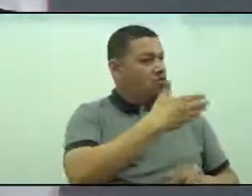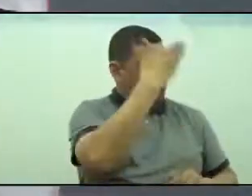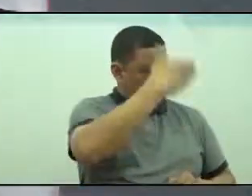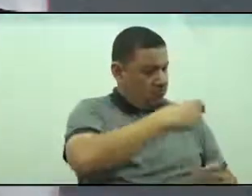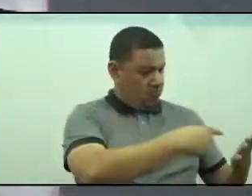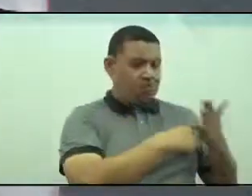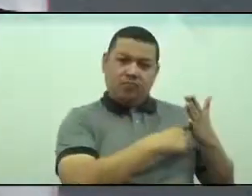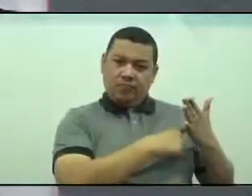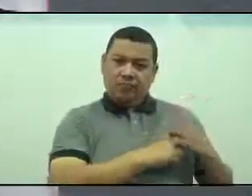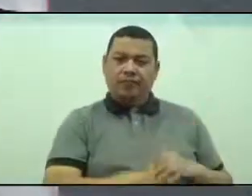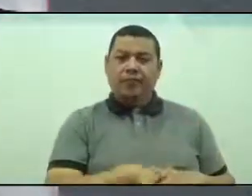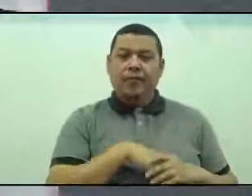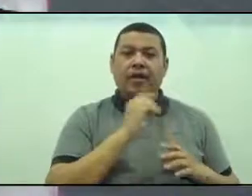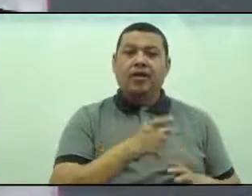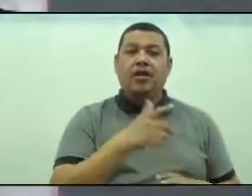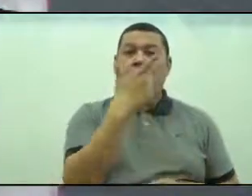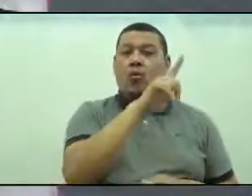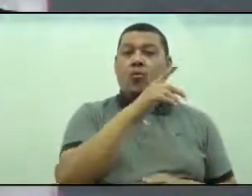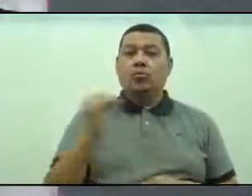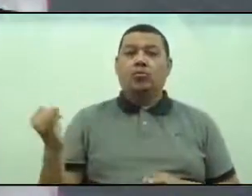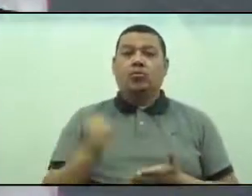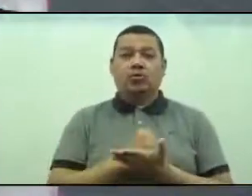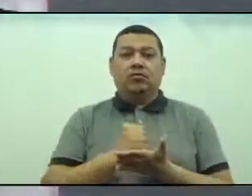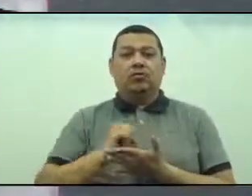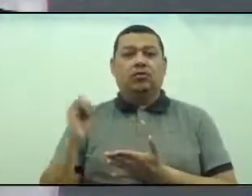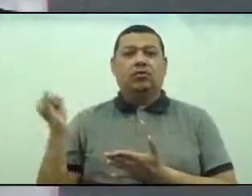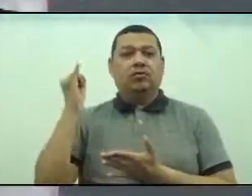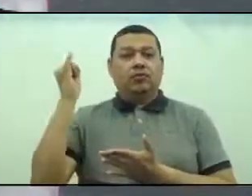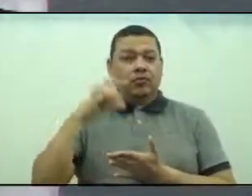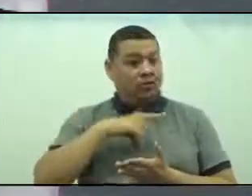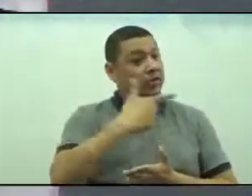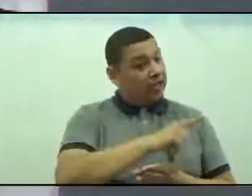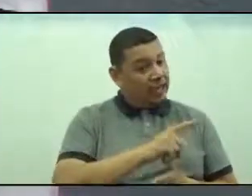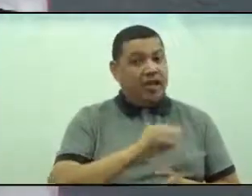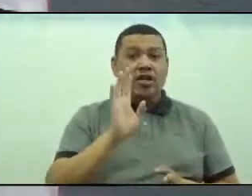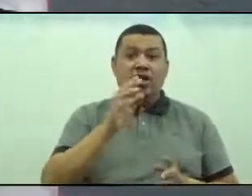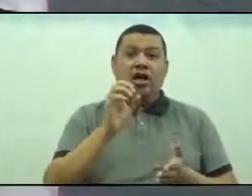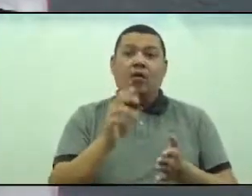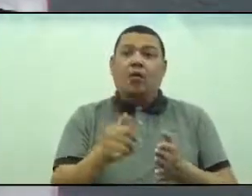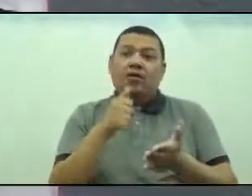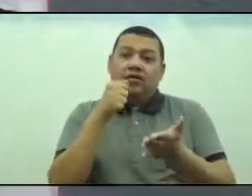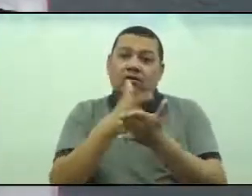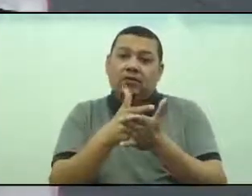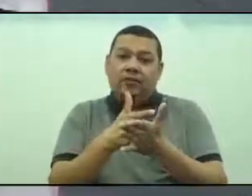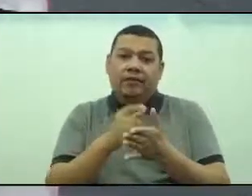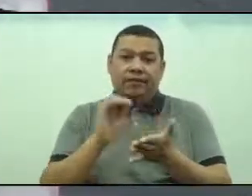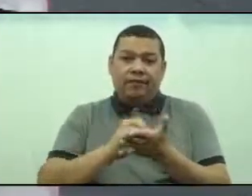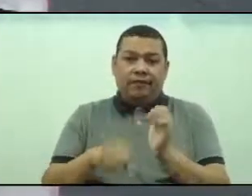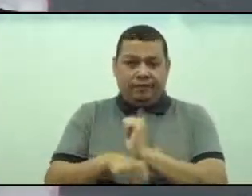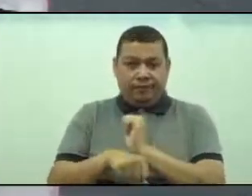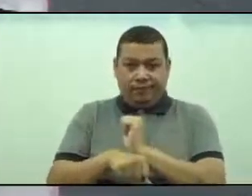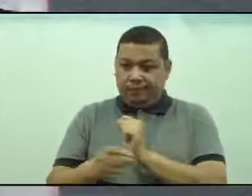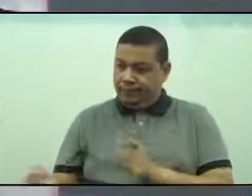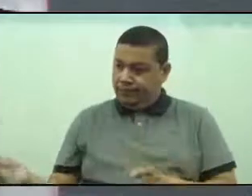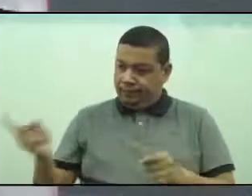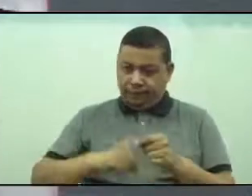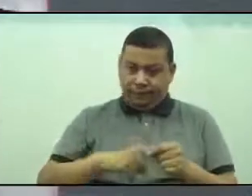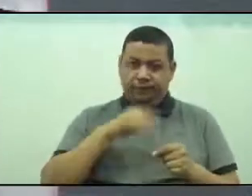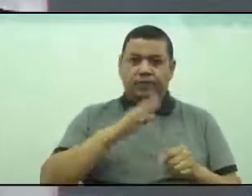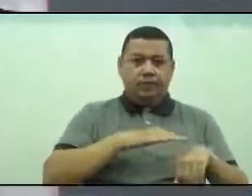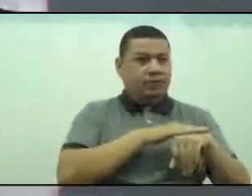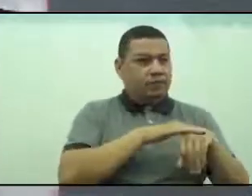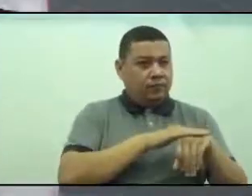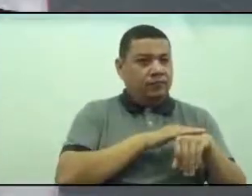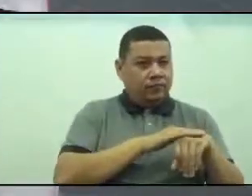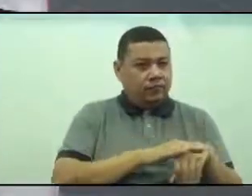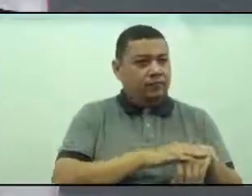a licitação para que já esteja comprando e já está uma parte pronta para entregar. Conversei com a diretora do hospital, essas